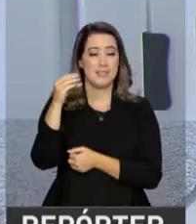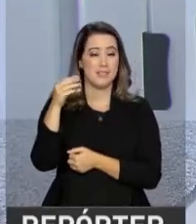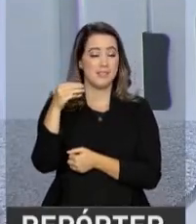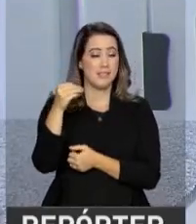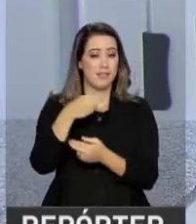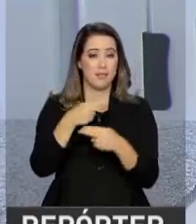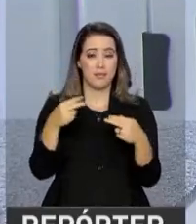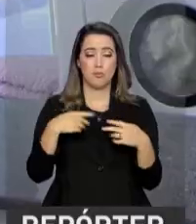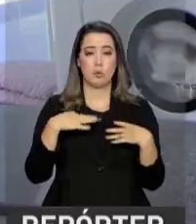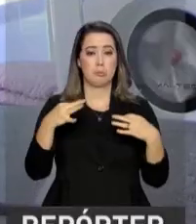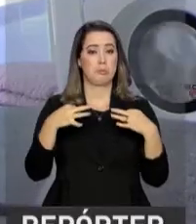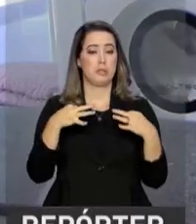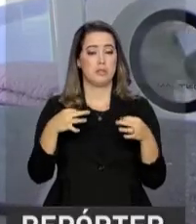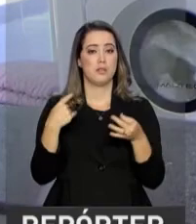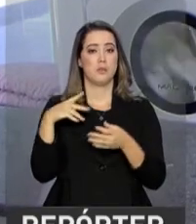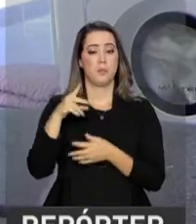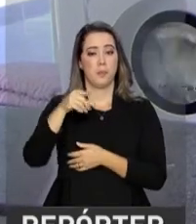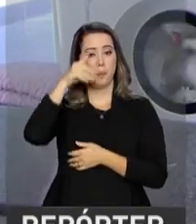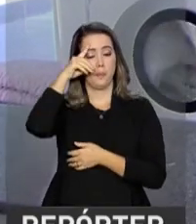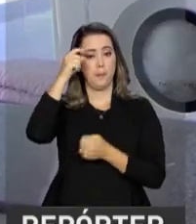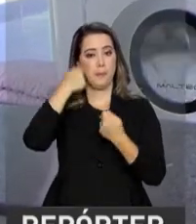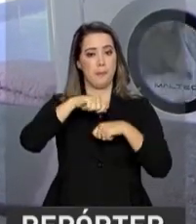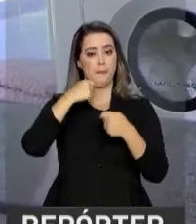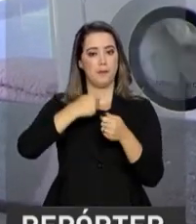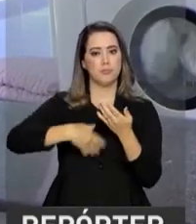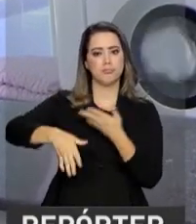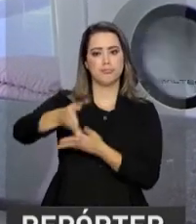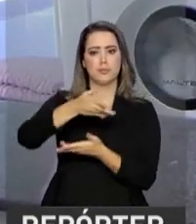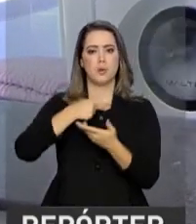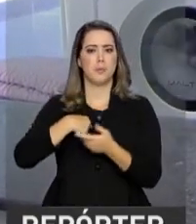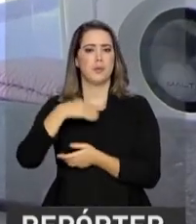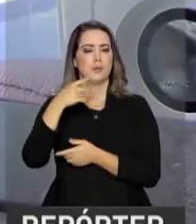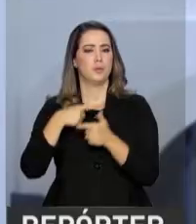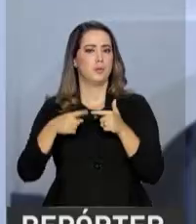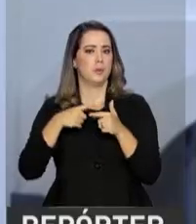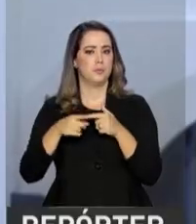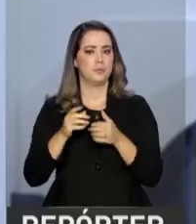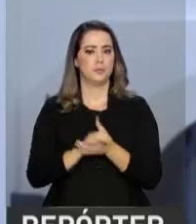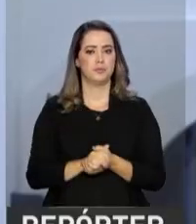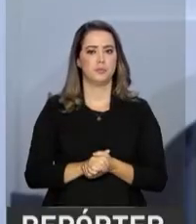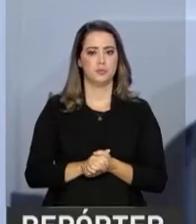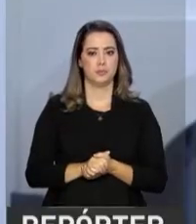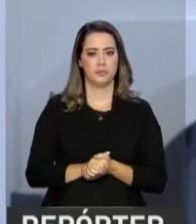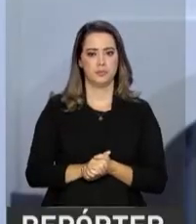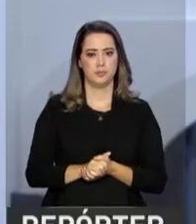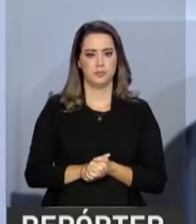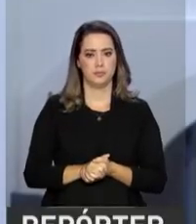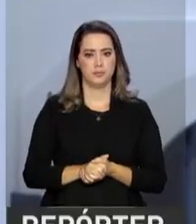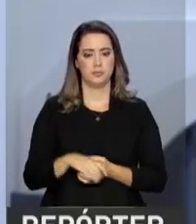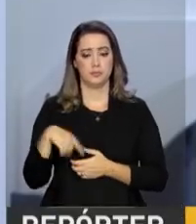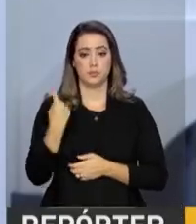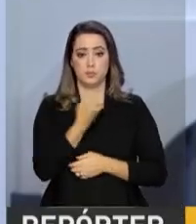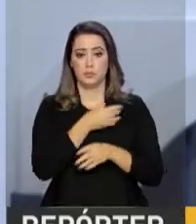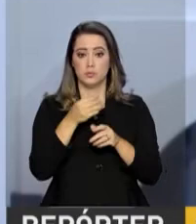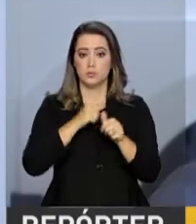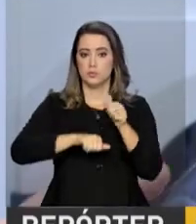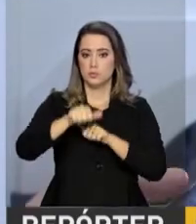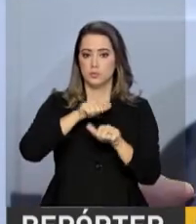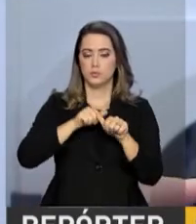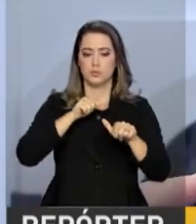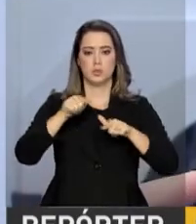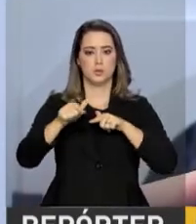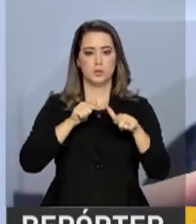na loja e que foi obrigado a improvisar para não prejudicar os negócios a gente mudou o jeito de a gente